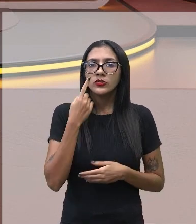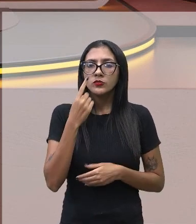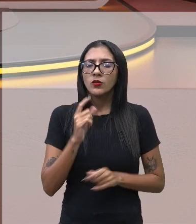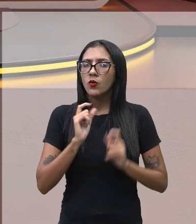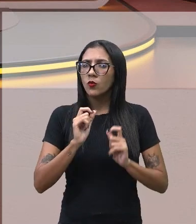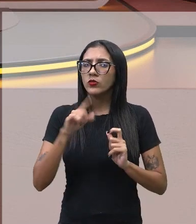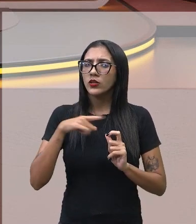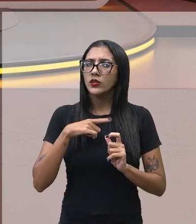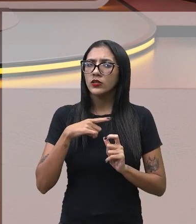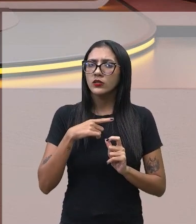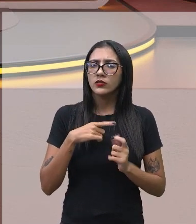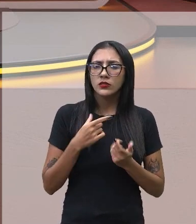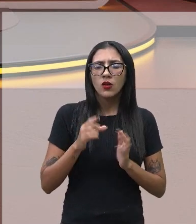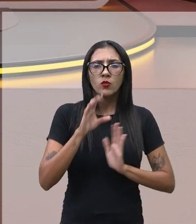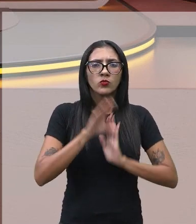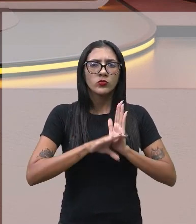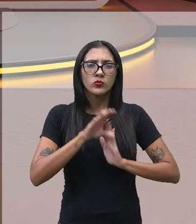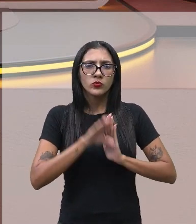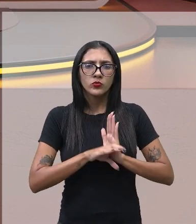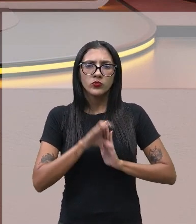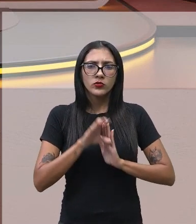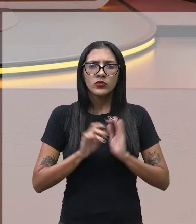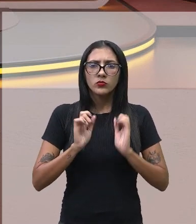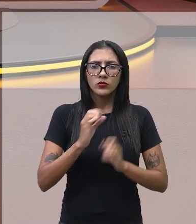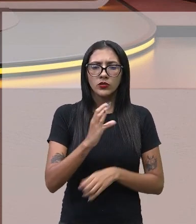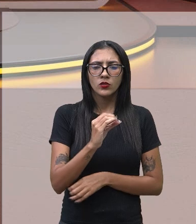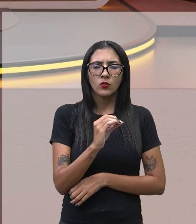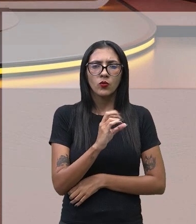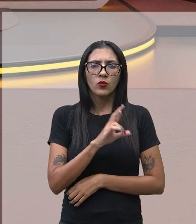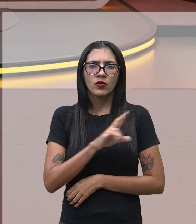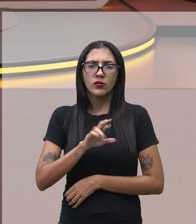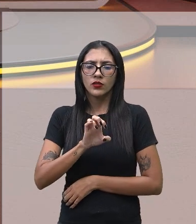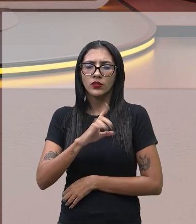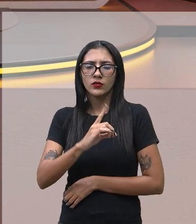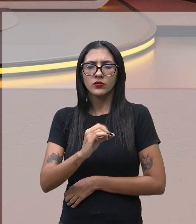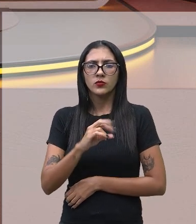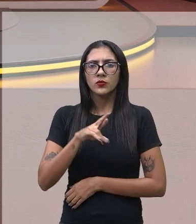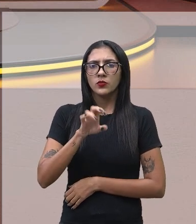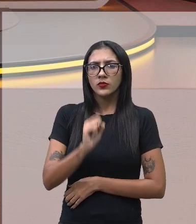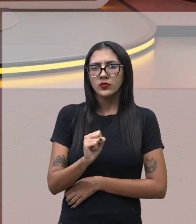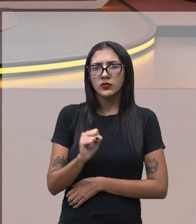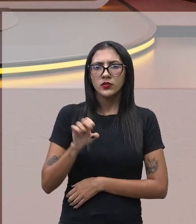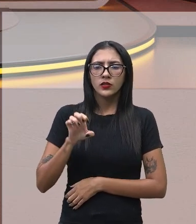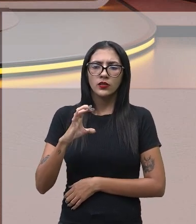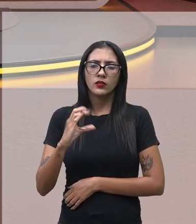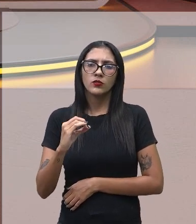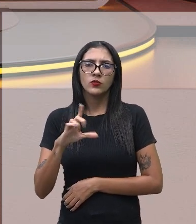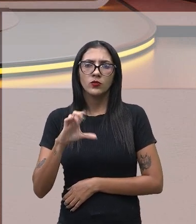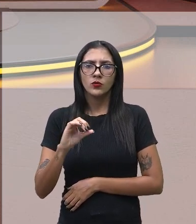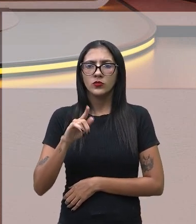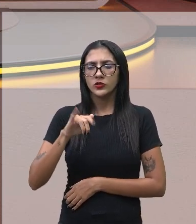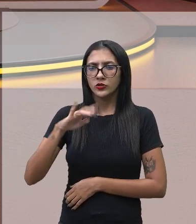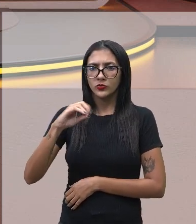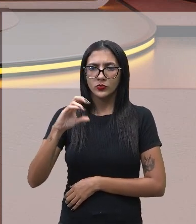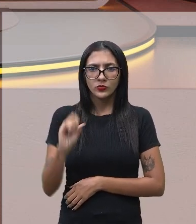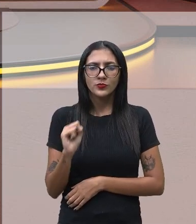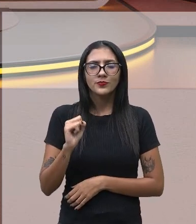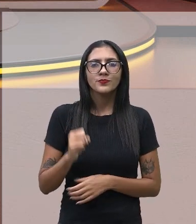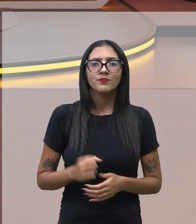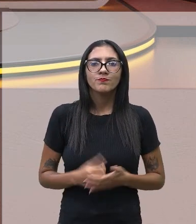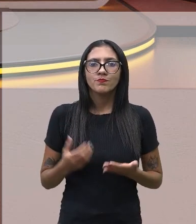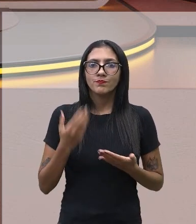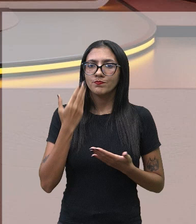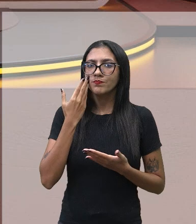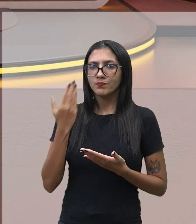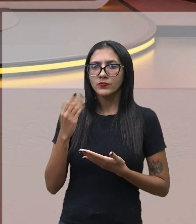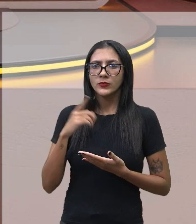viria a ser, ou o que vem a ser, os corredores ecológicos. E aí aqui nessa imagem a gente pode observar que nós temos ali